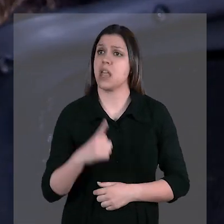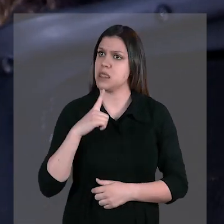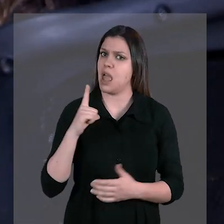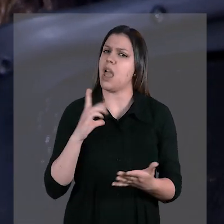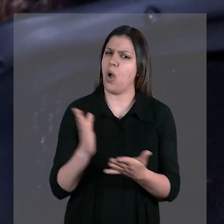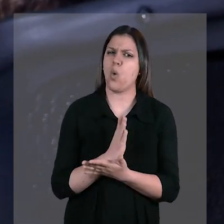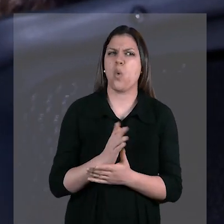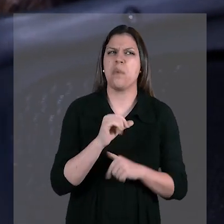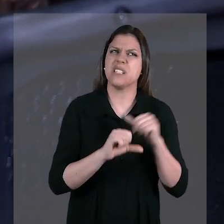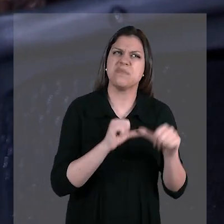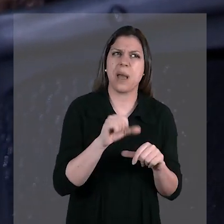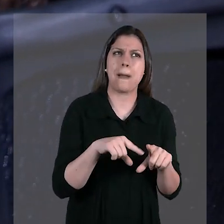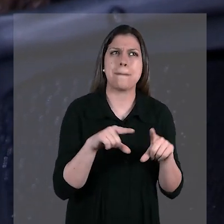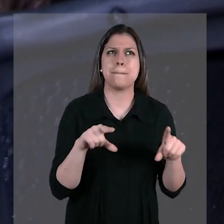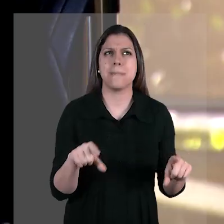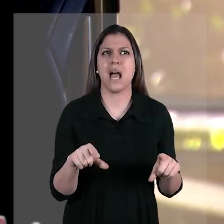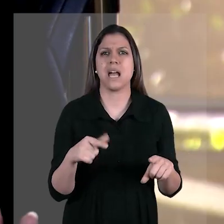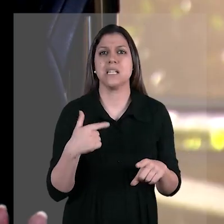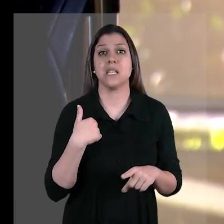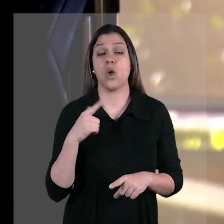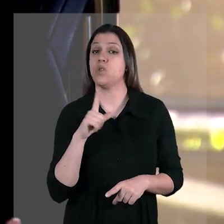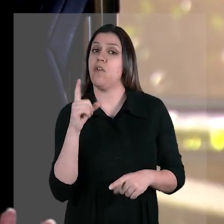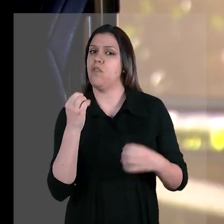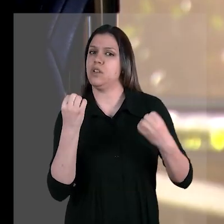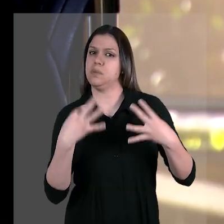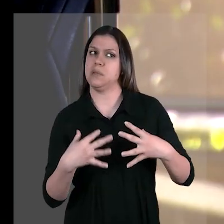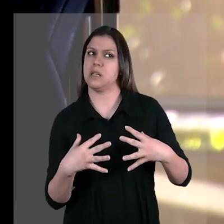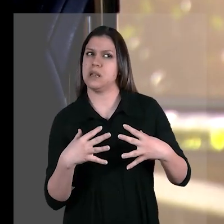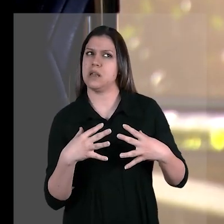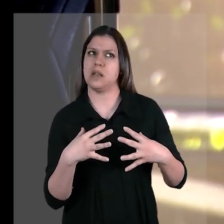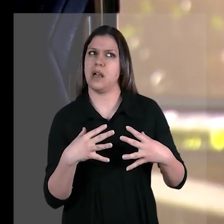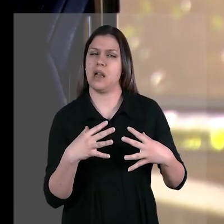algumas alterações, mas eu não me habilito a falar assim,